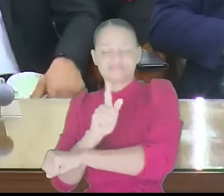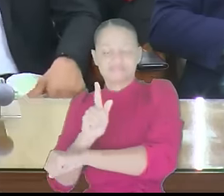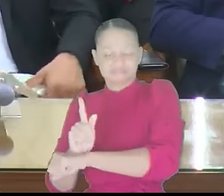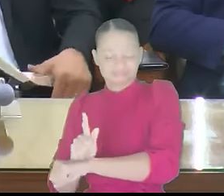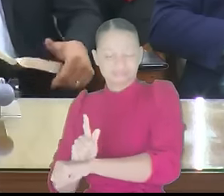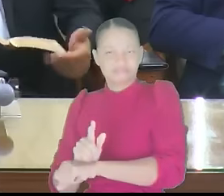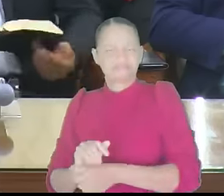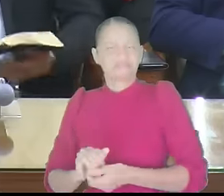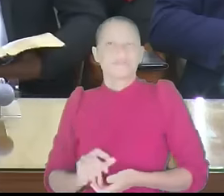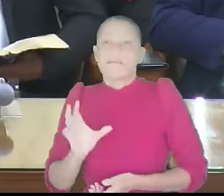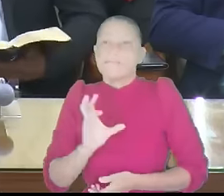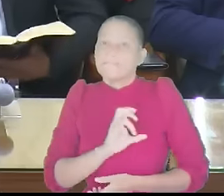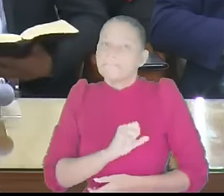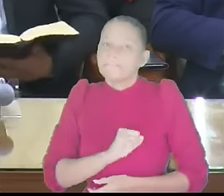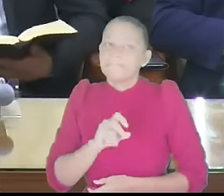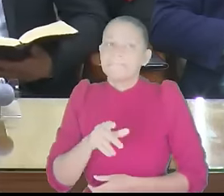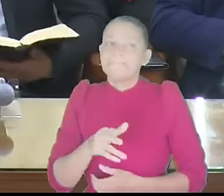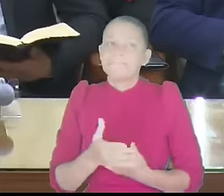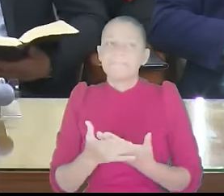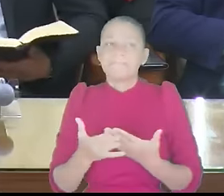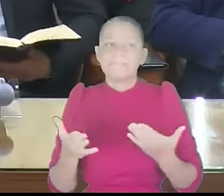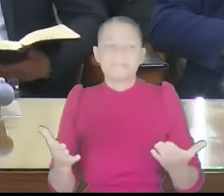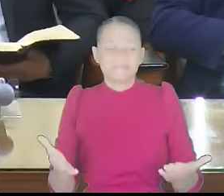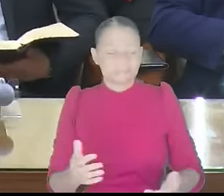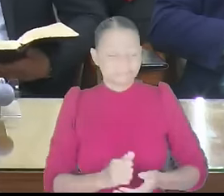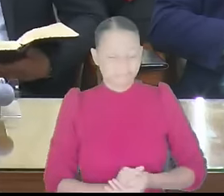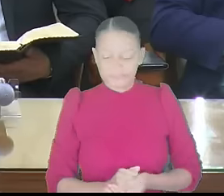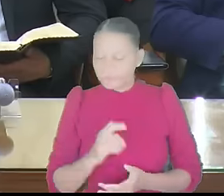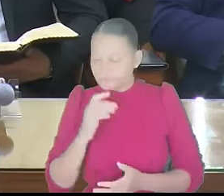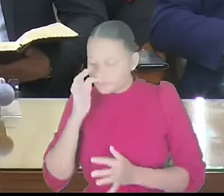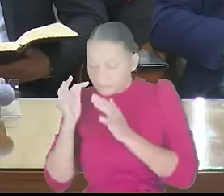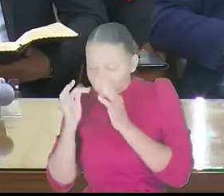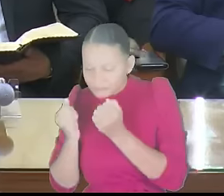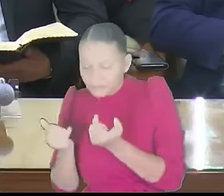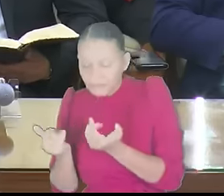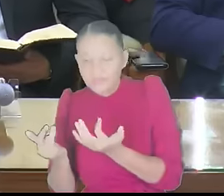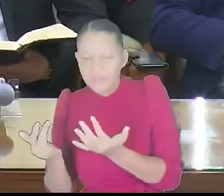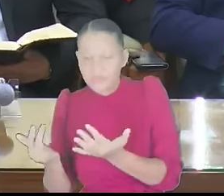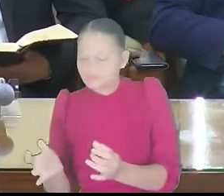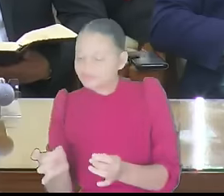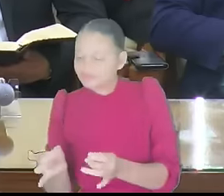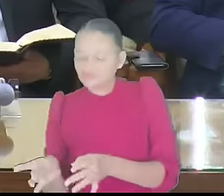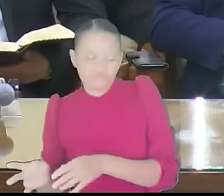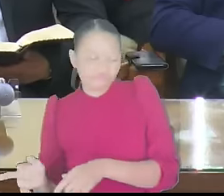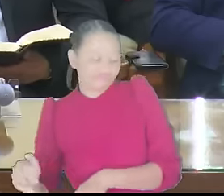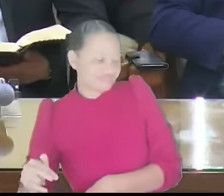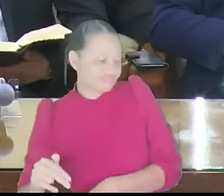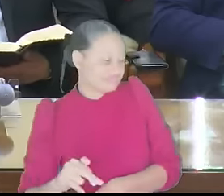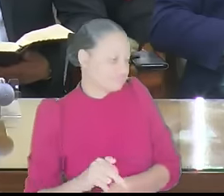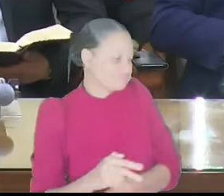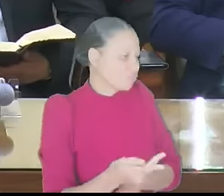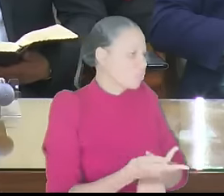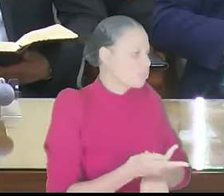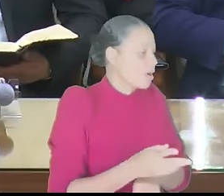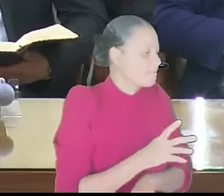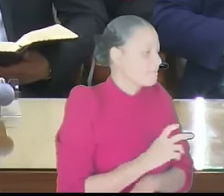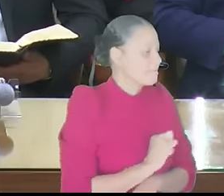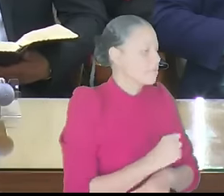Meus amados irmãos, ela deixou o jardim e foi procurar o amado na cidade.